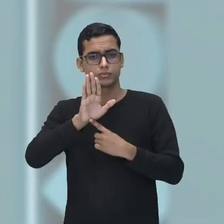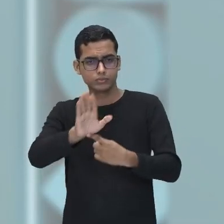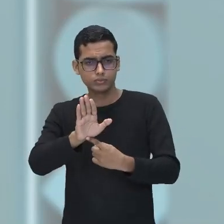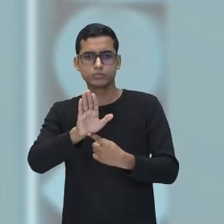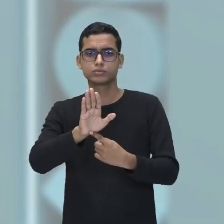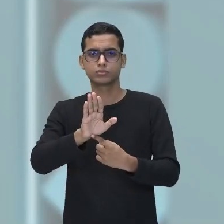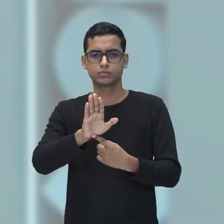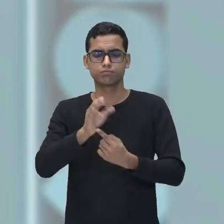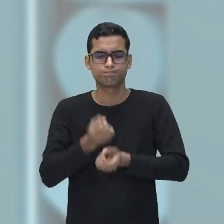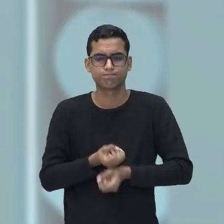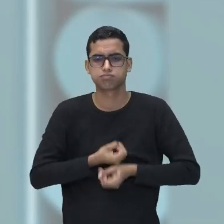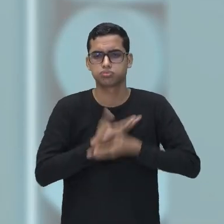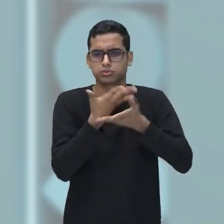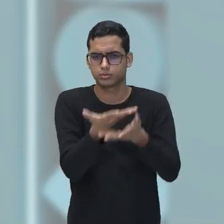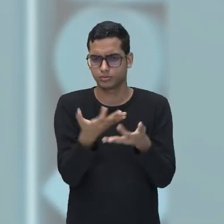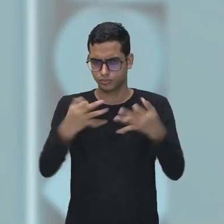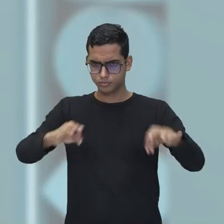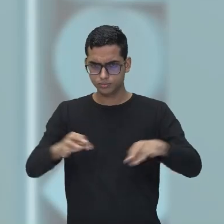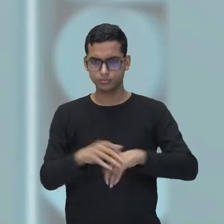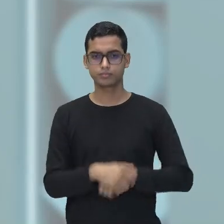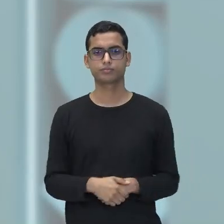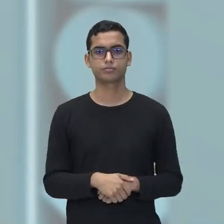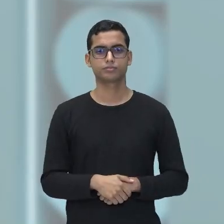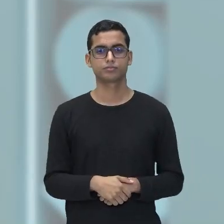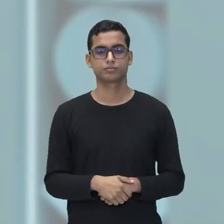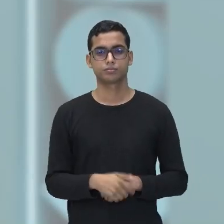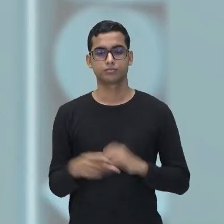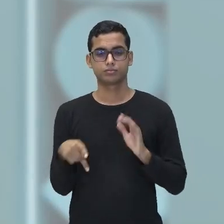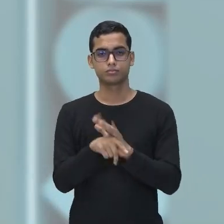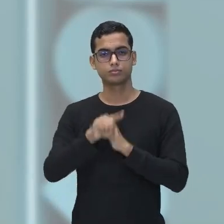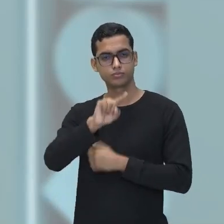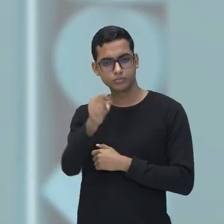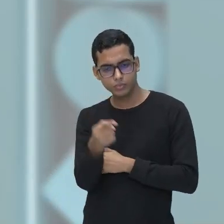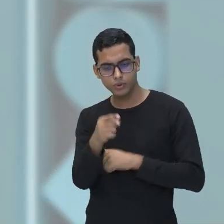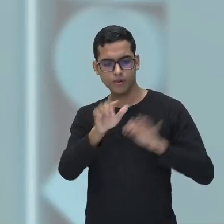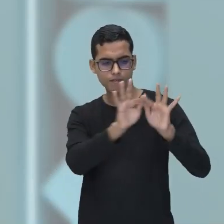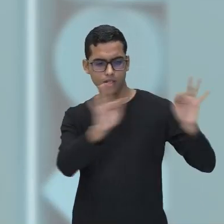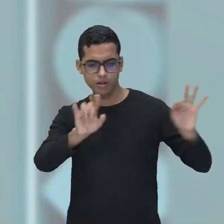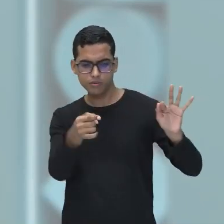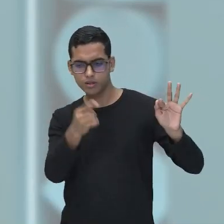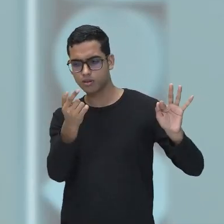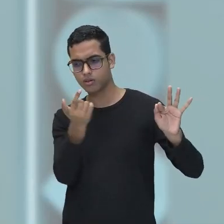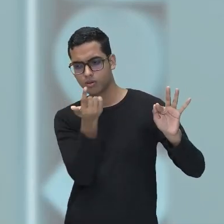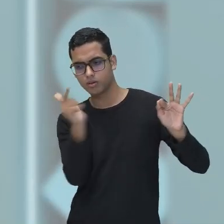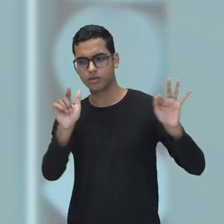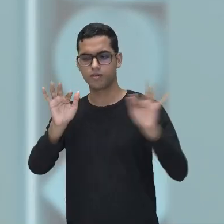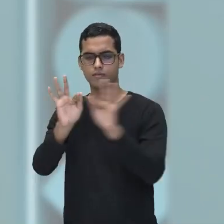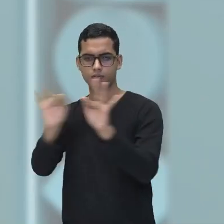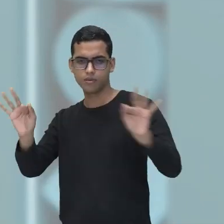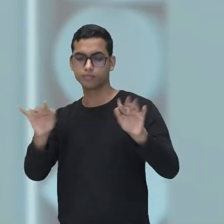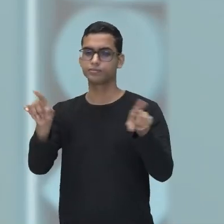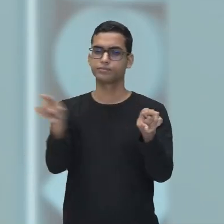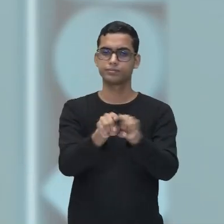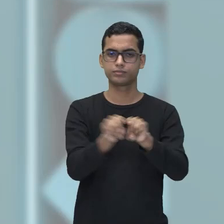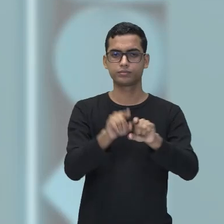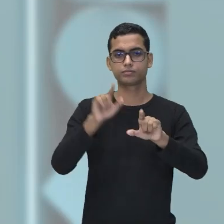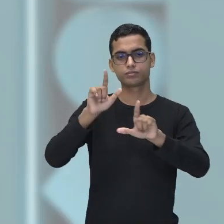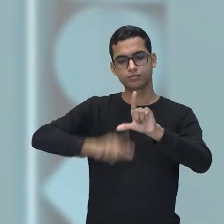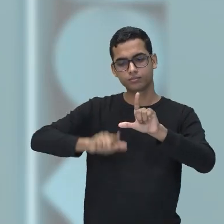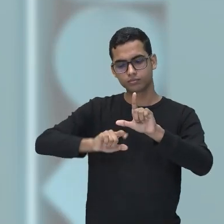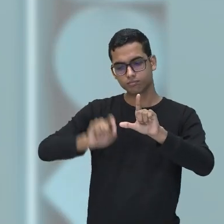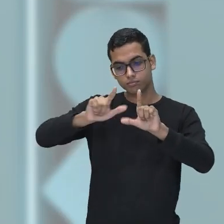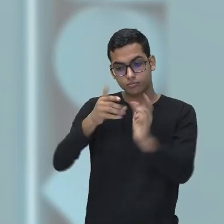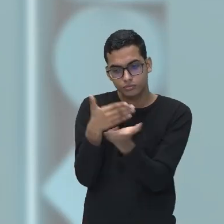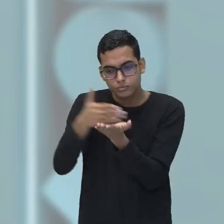É sempre isso que nós dizemos, né? Então, as vírgulas separando uma fala da outra, a marcação com a inicial maiúscula,